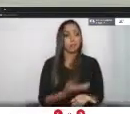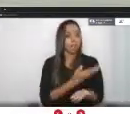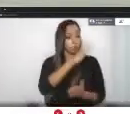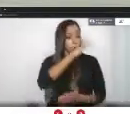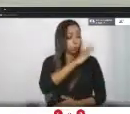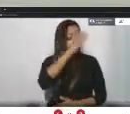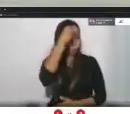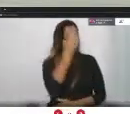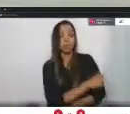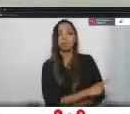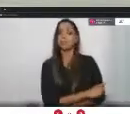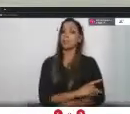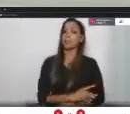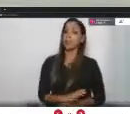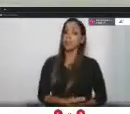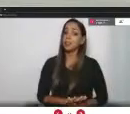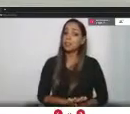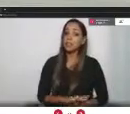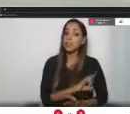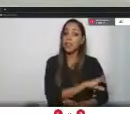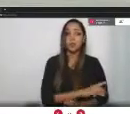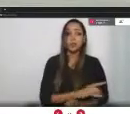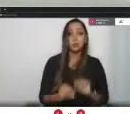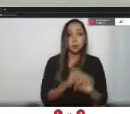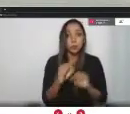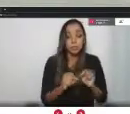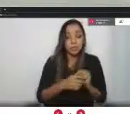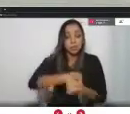olha para o lado que interessa a ela. O que é